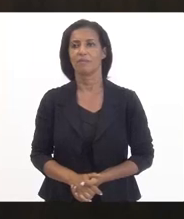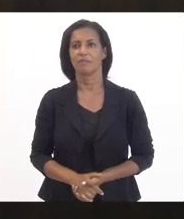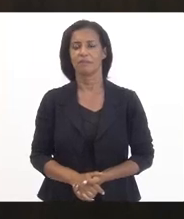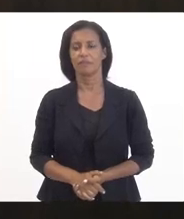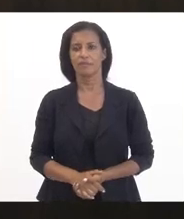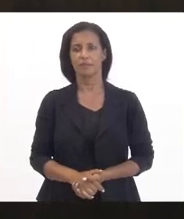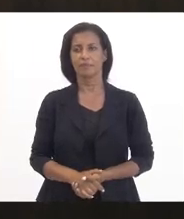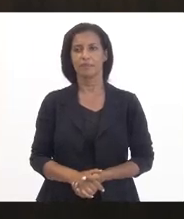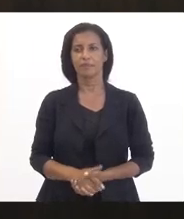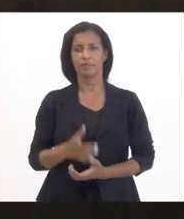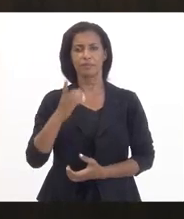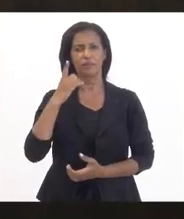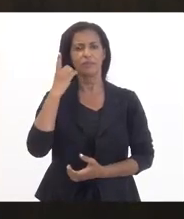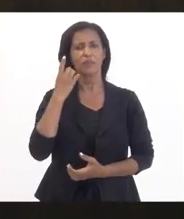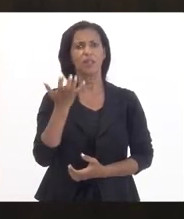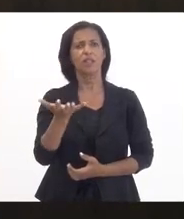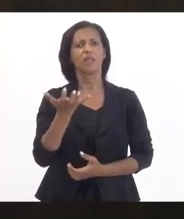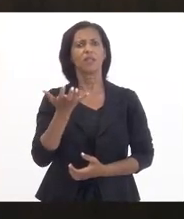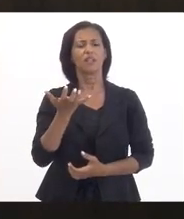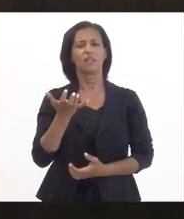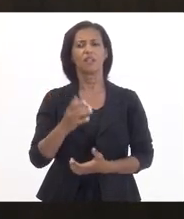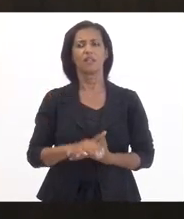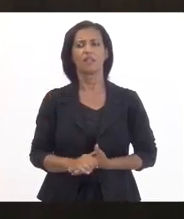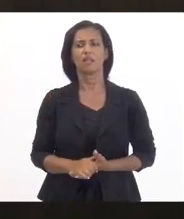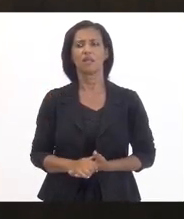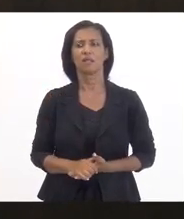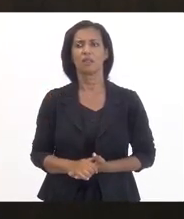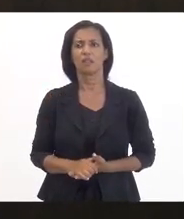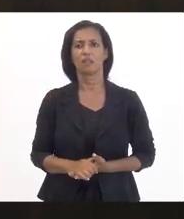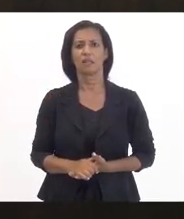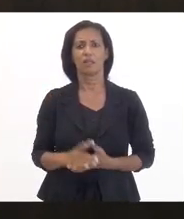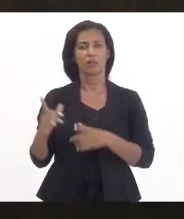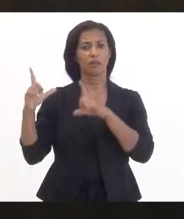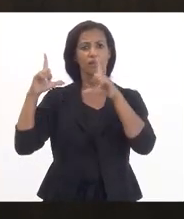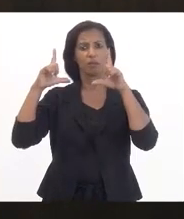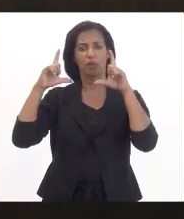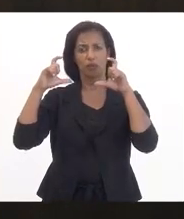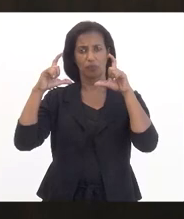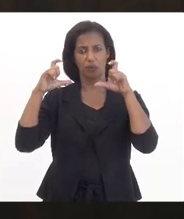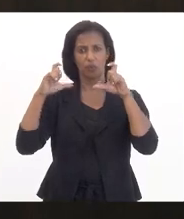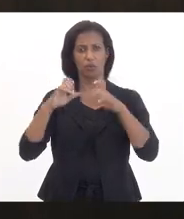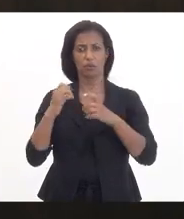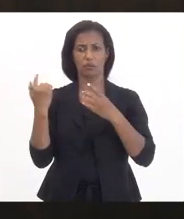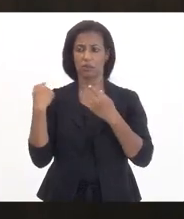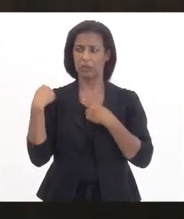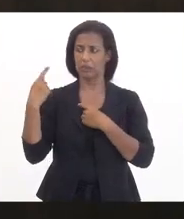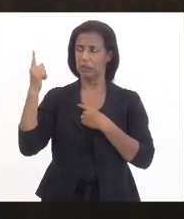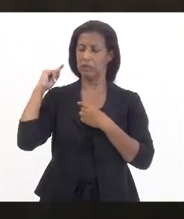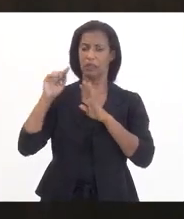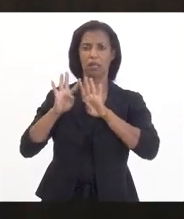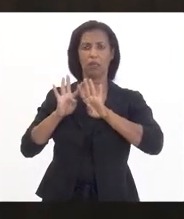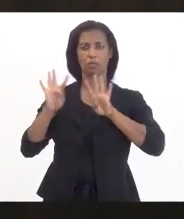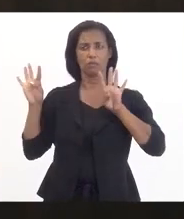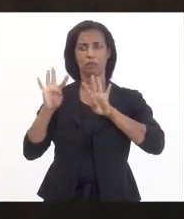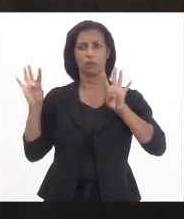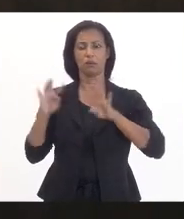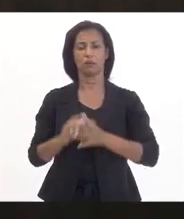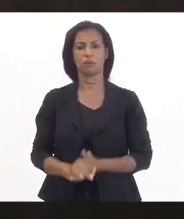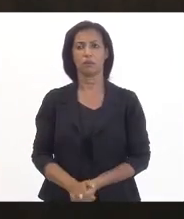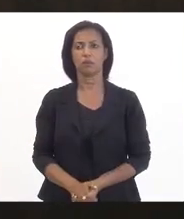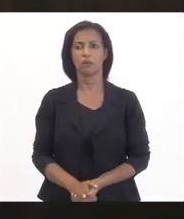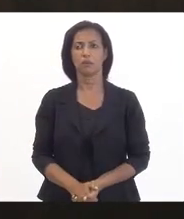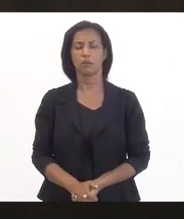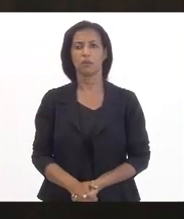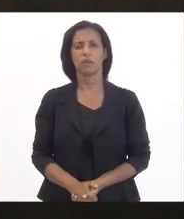Os deputados que quiserem estar conosco aqui, a gente vai fazer aqui, pousar para a fotografia. Né? Os policiais.